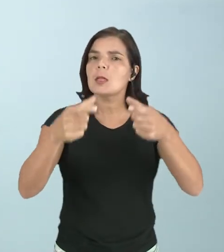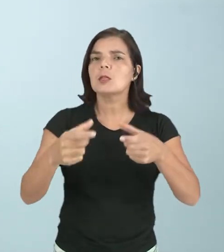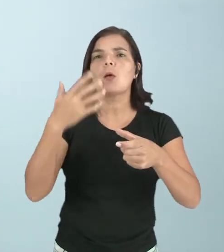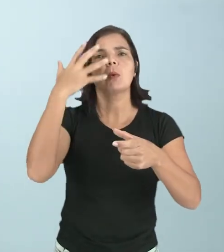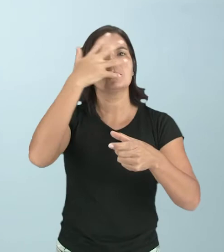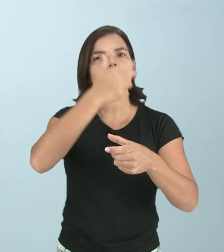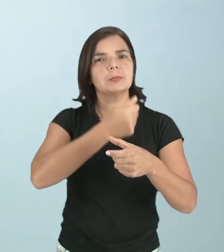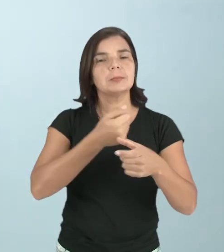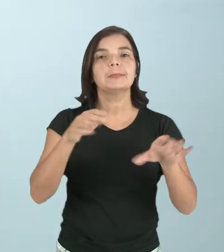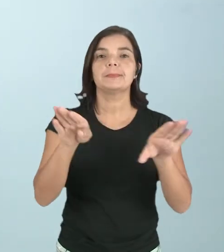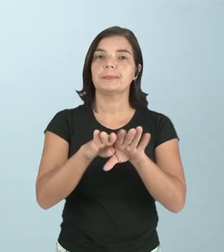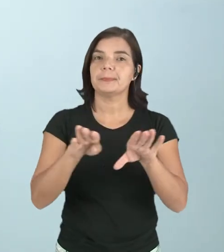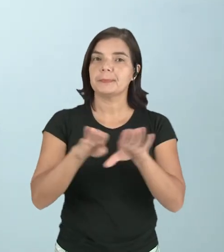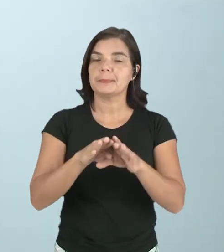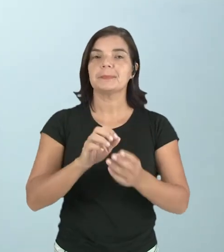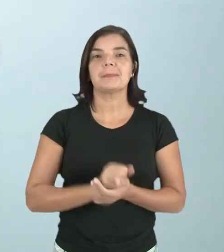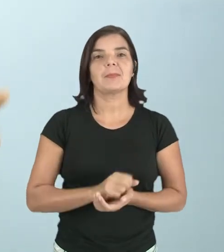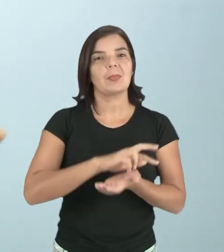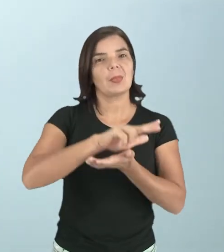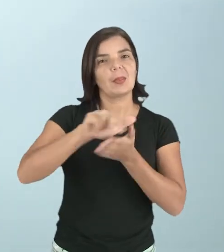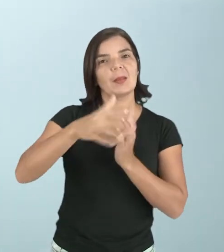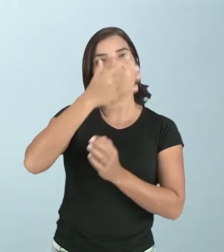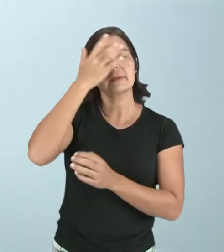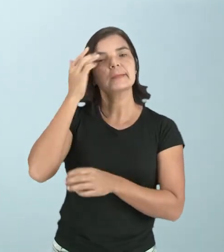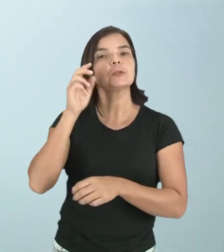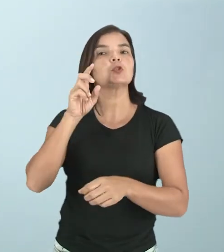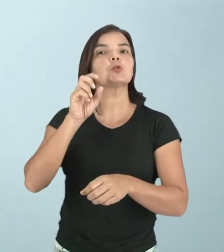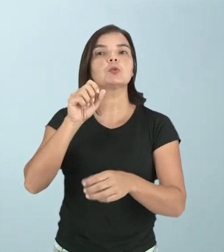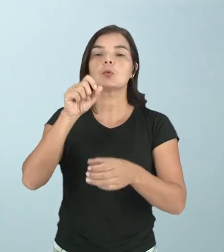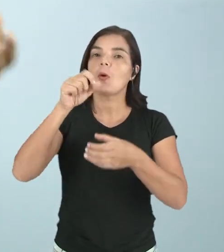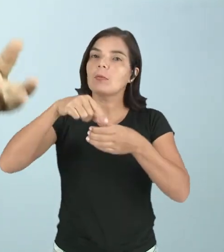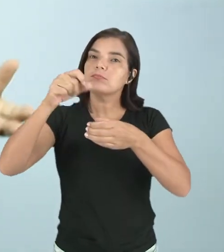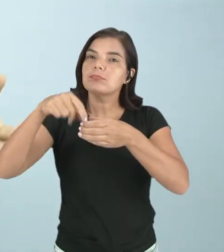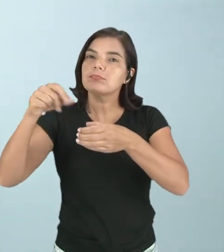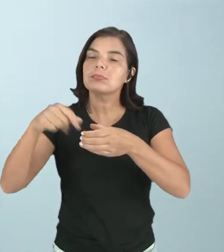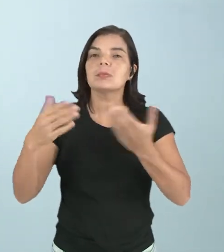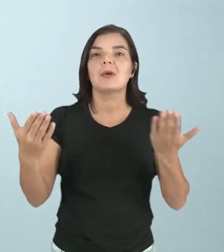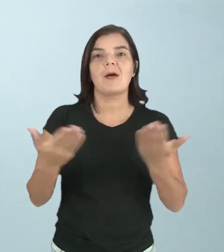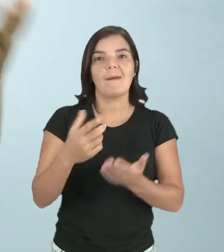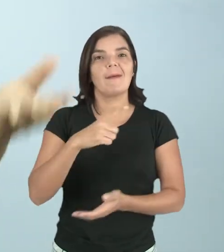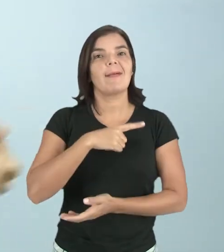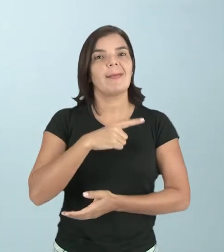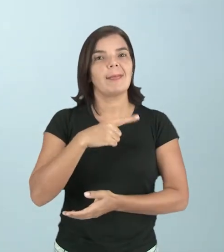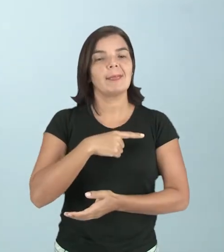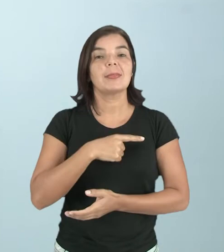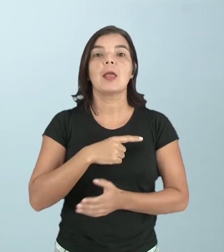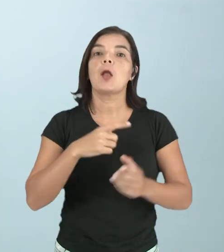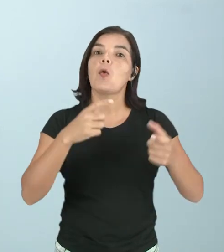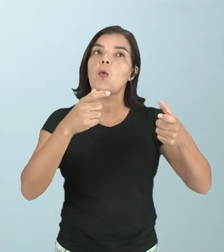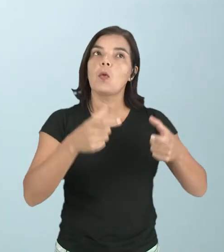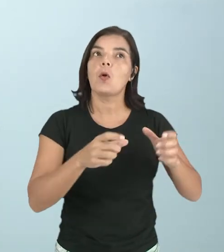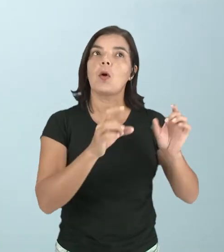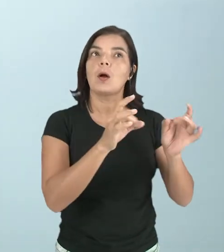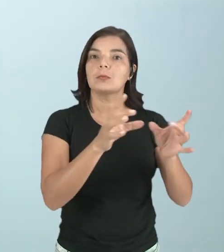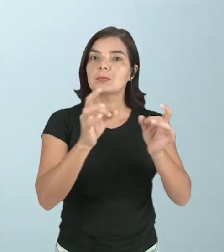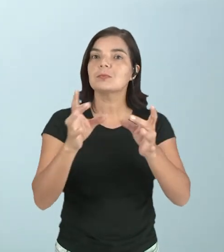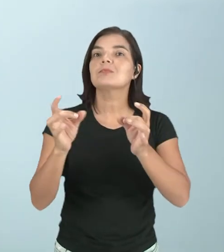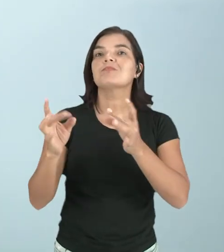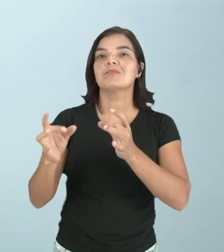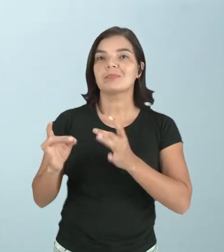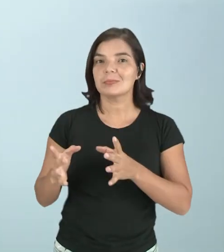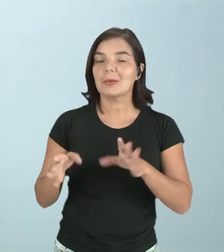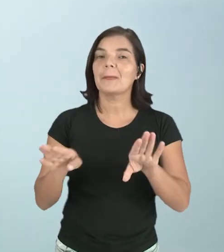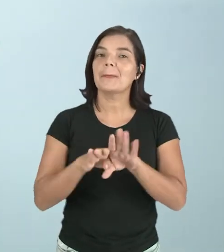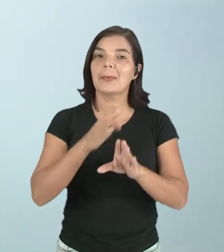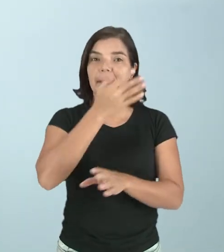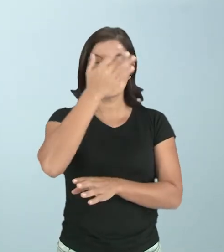mesmo. Então, várias pessoas cultivam e agora existe já até um comércio de vender mudas,